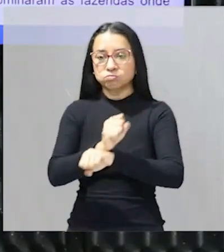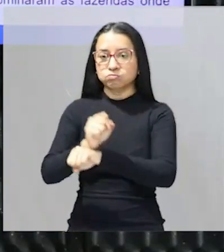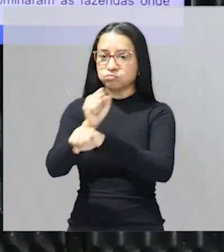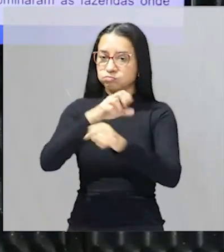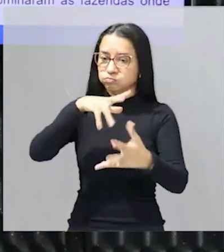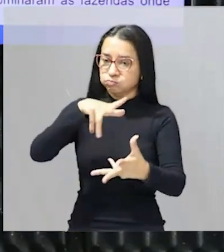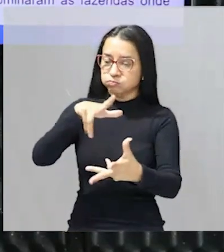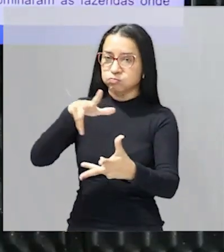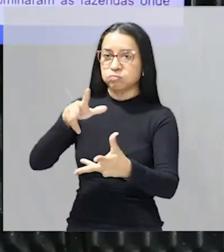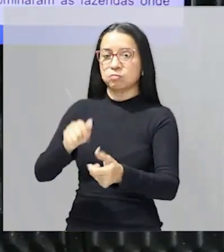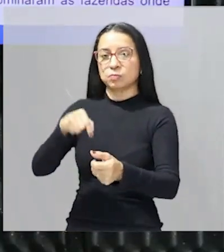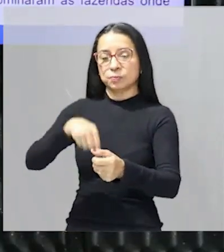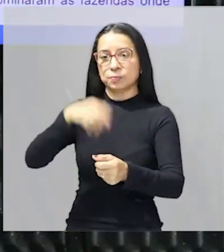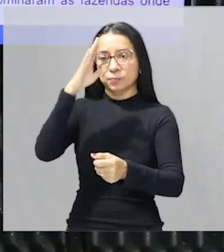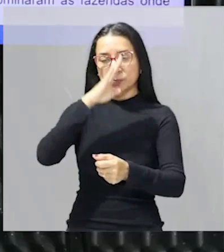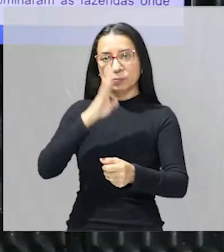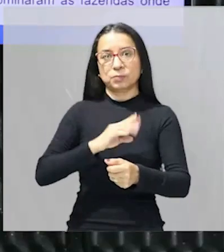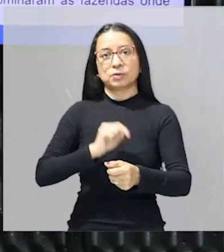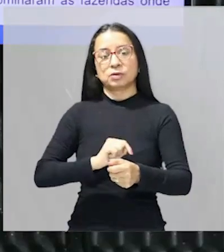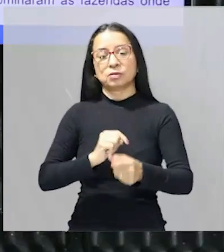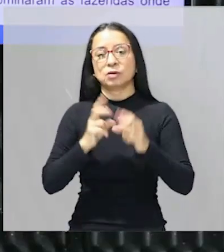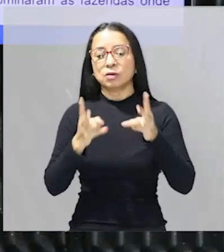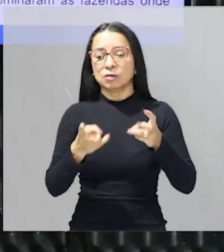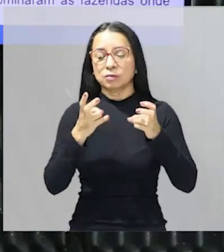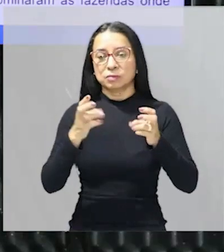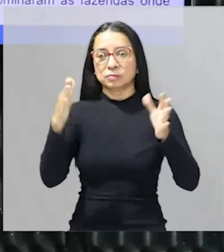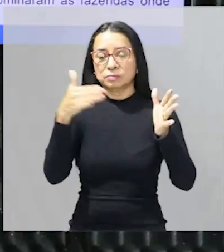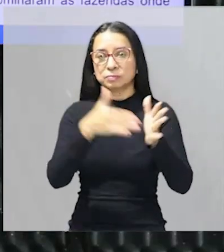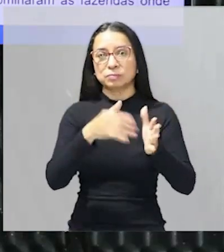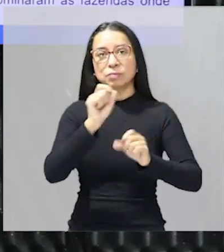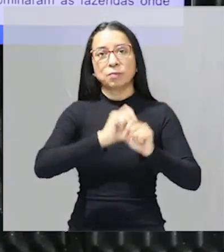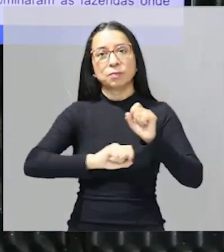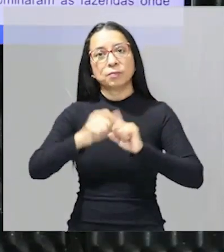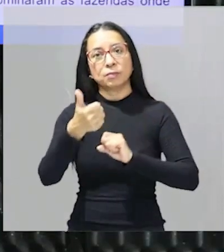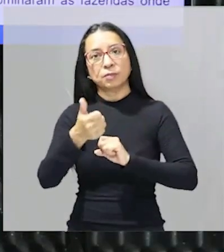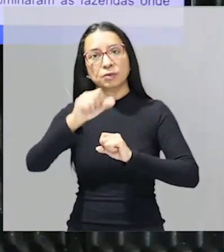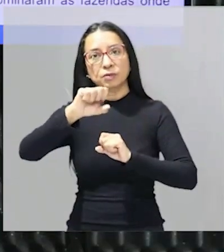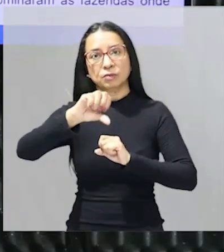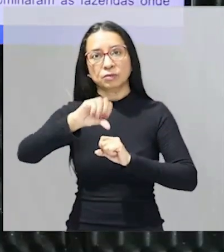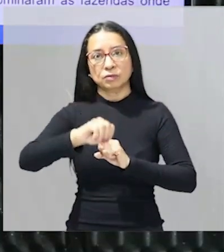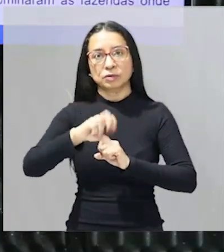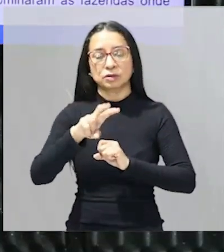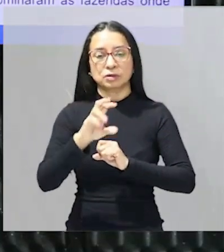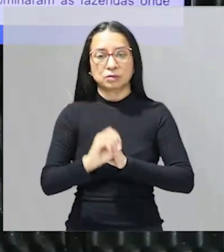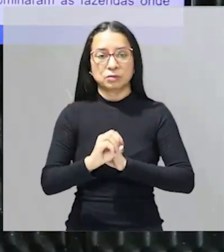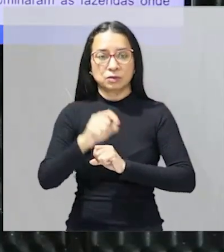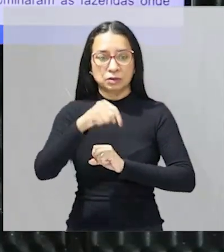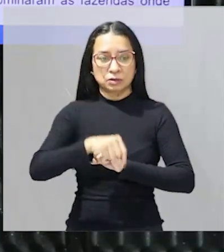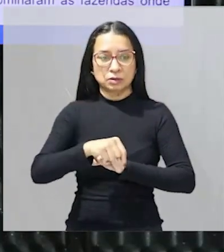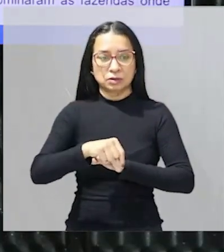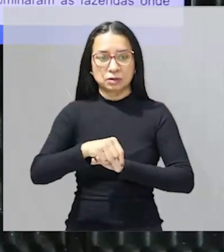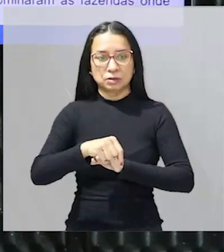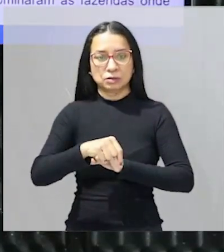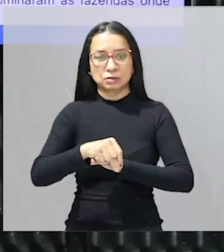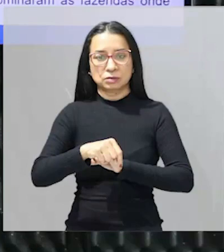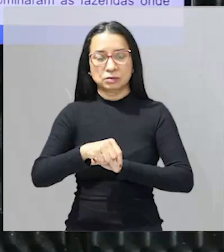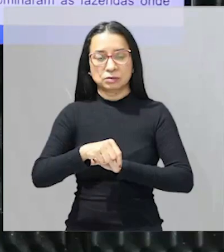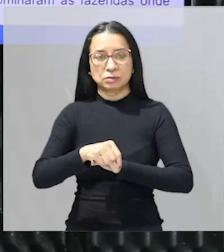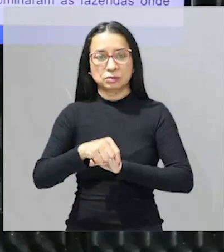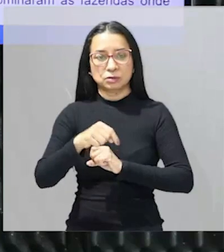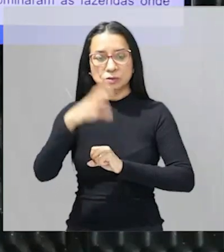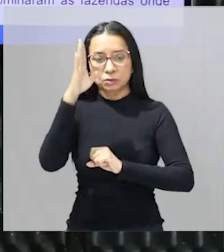escravos no Brasil. Então, observe que até 1850, o abastecimento de mão de obra escrava no Brasil é um